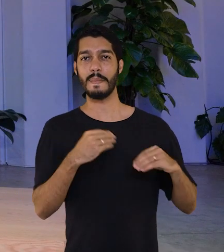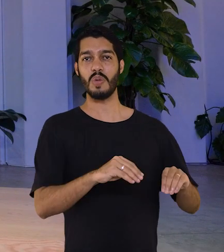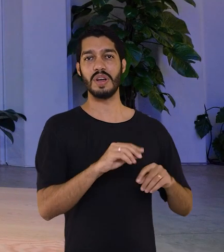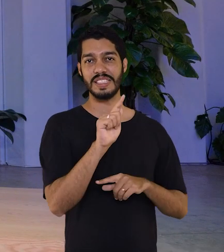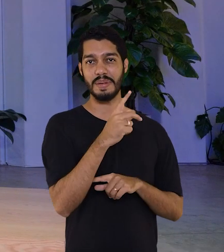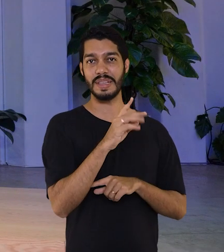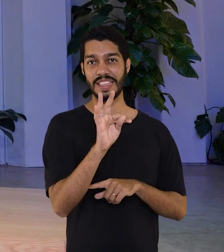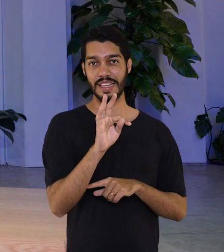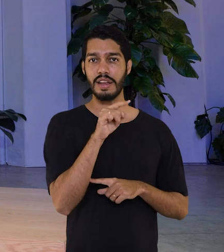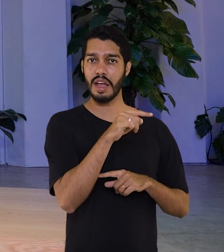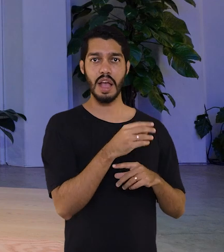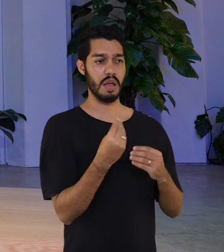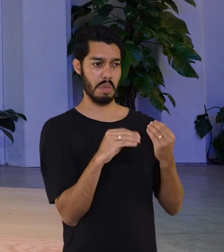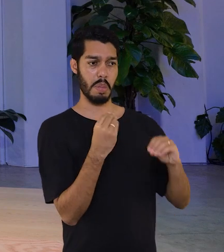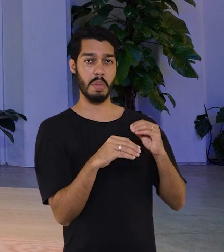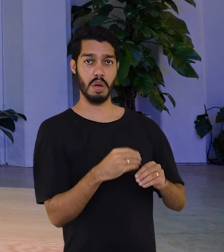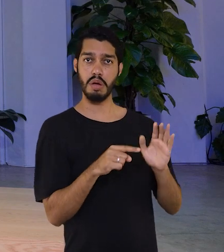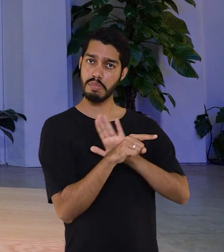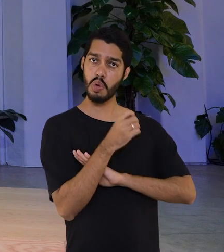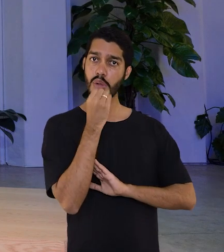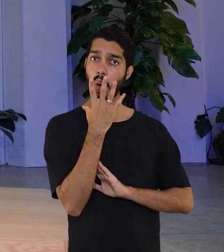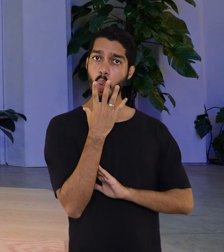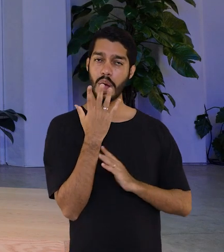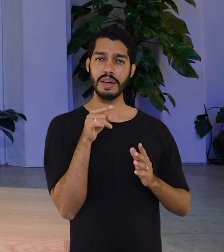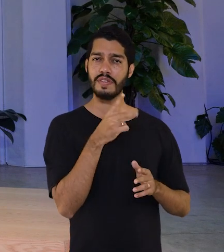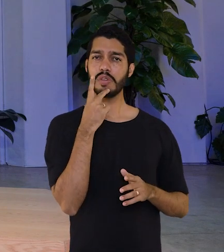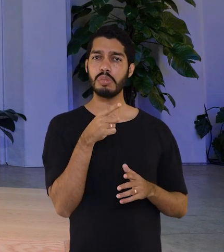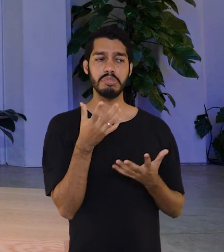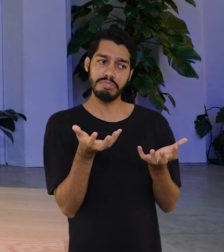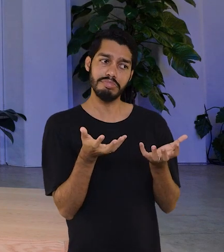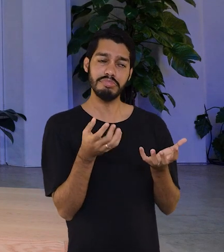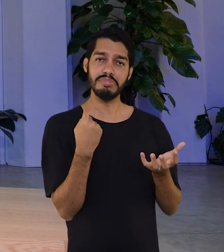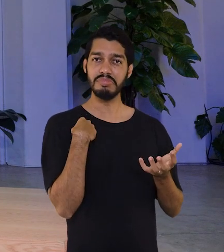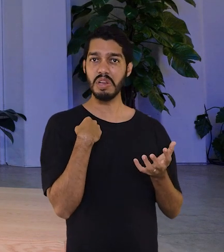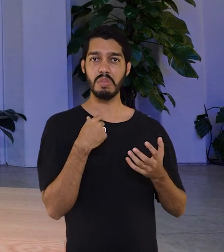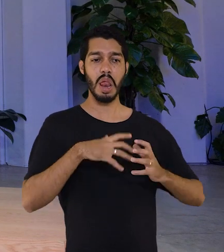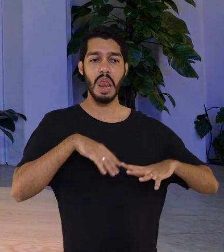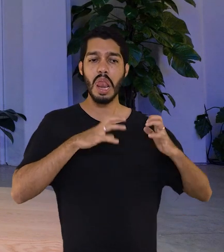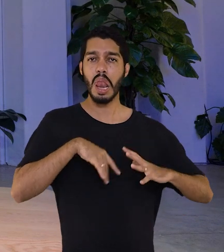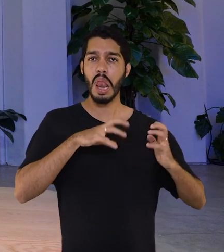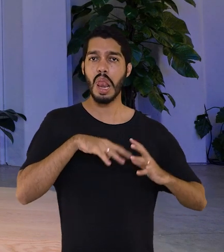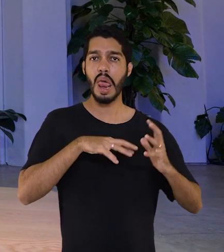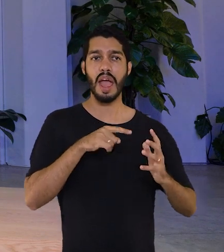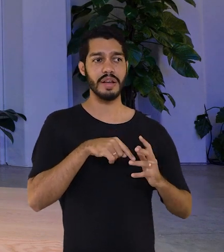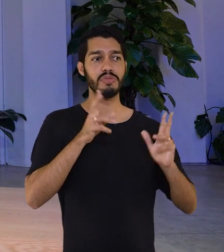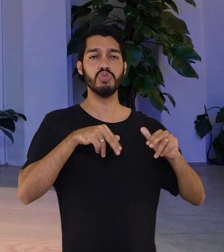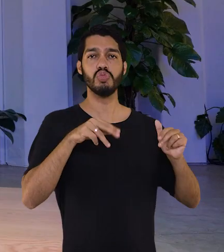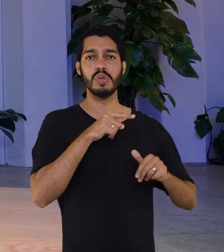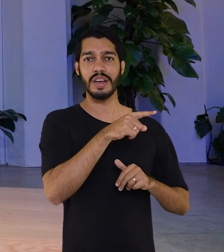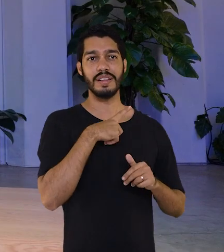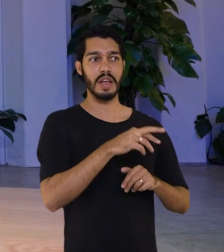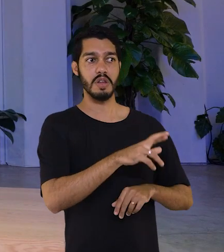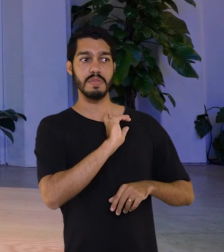Daí você tocou no GPT. Aí o GPT voltou umas perguntas boas, assim. Eu falei, caraca. Aí ela falou, eu briguei com o GPT,